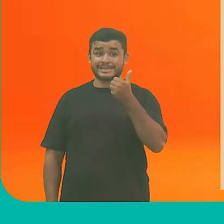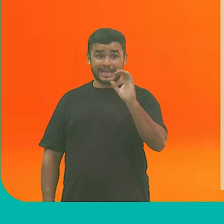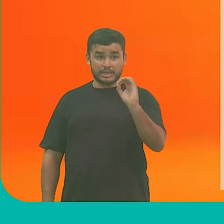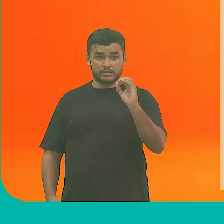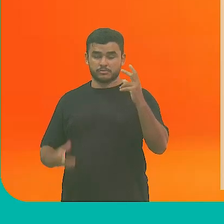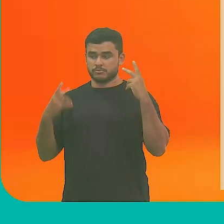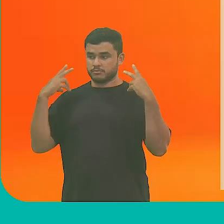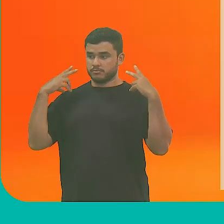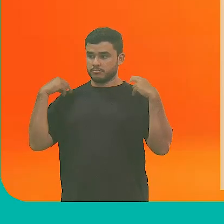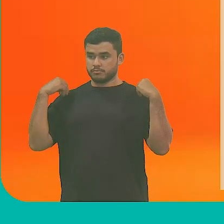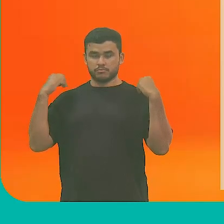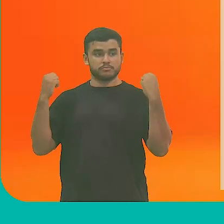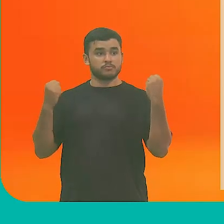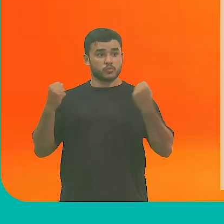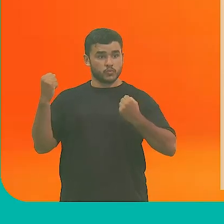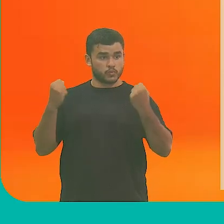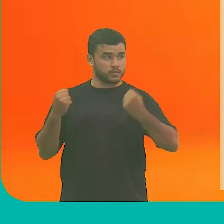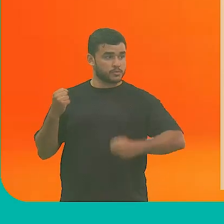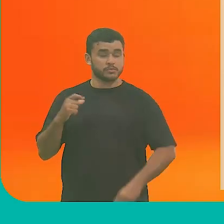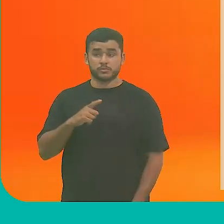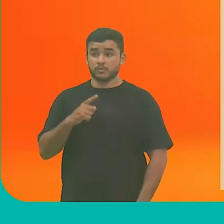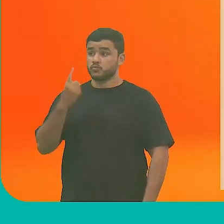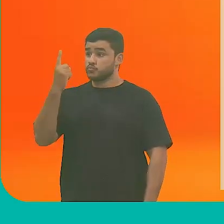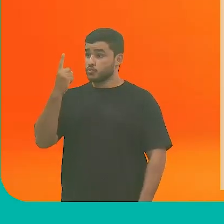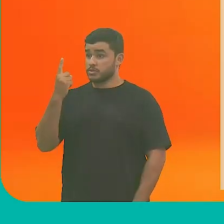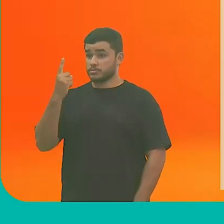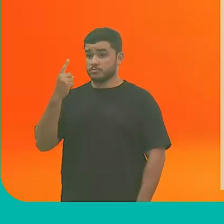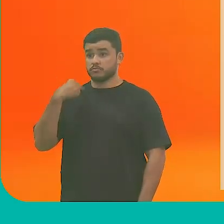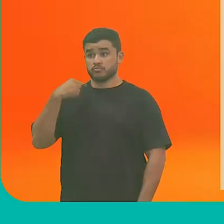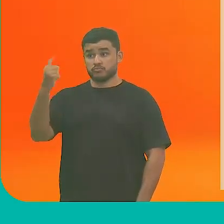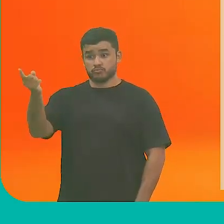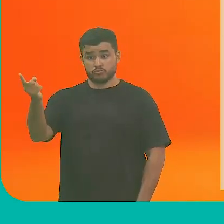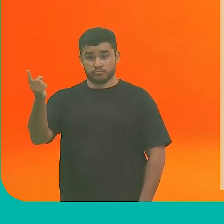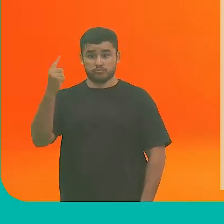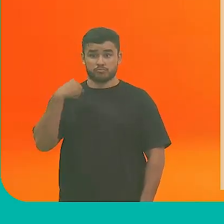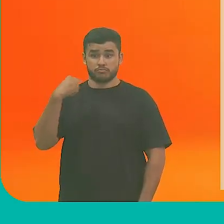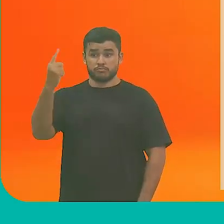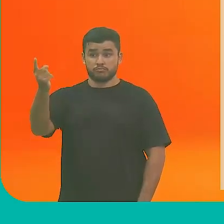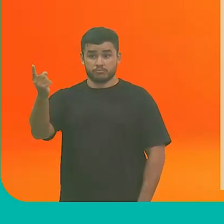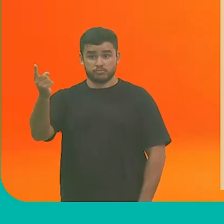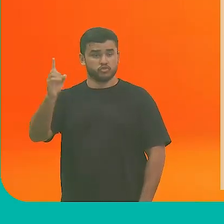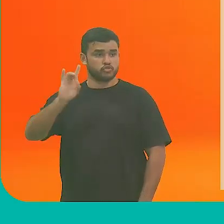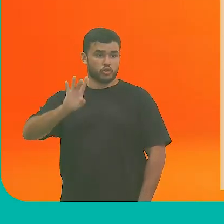fazem uma viagem por dia. Ó. Tu tem, ó,